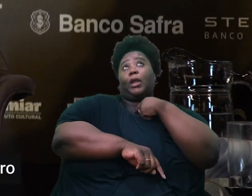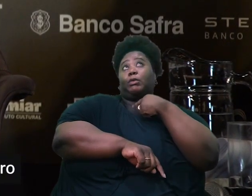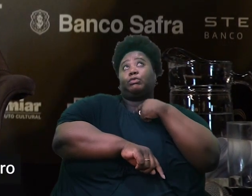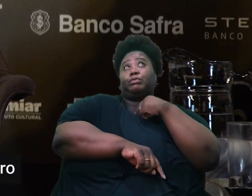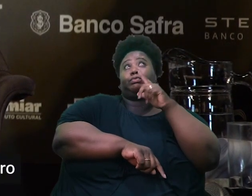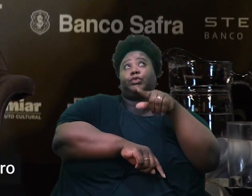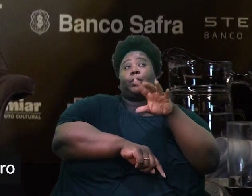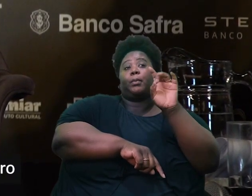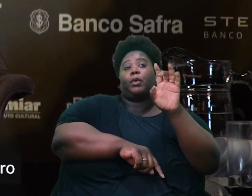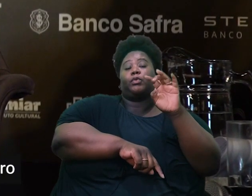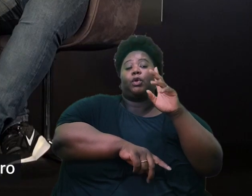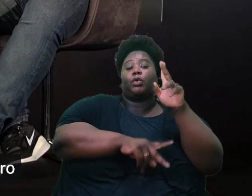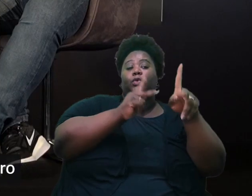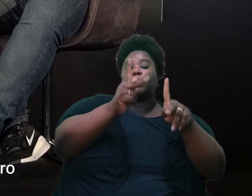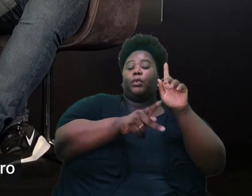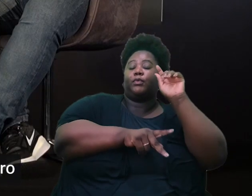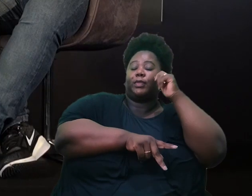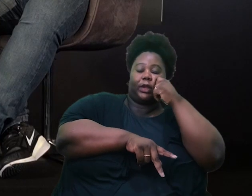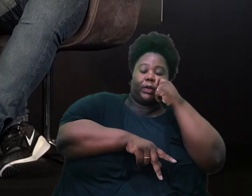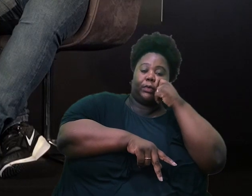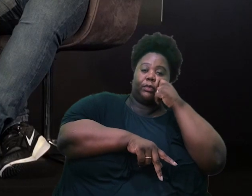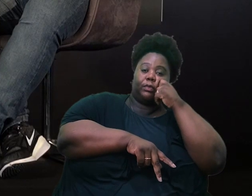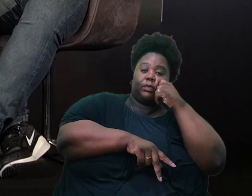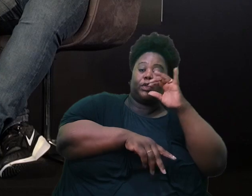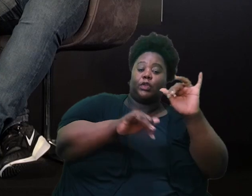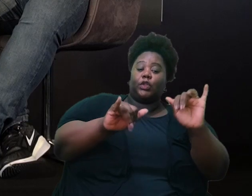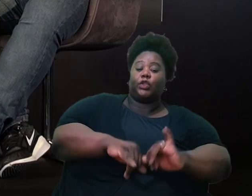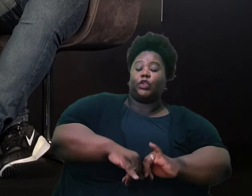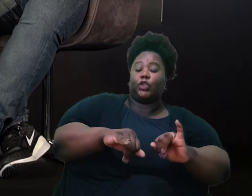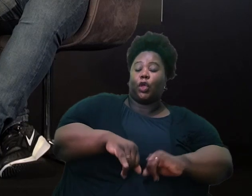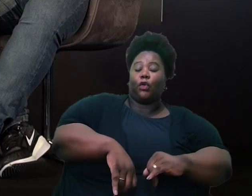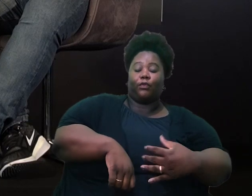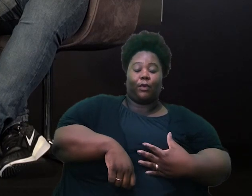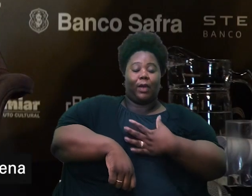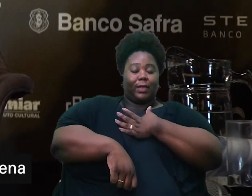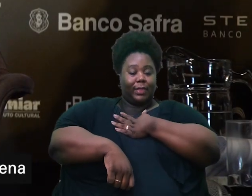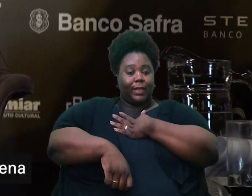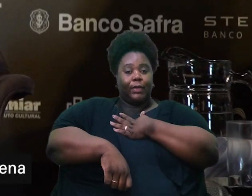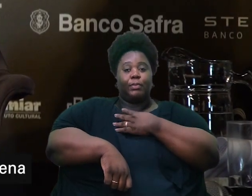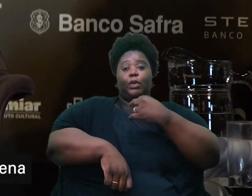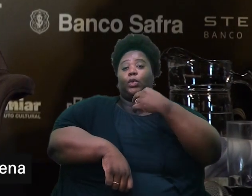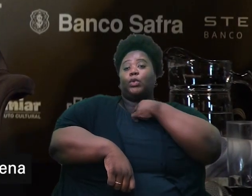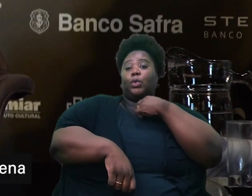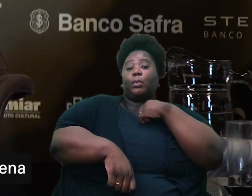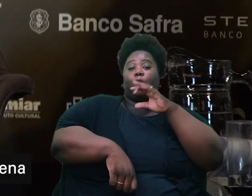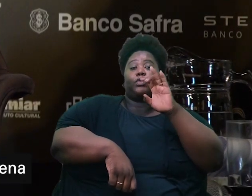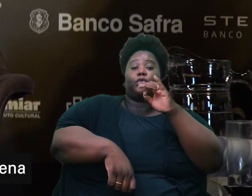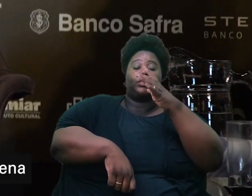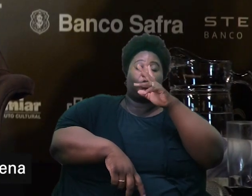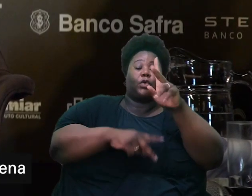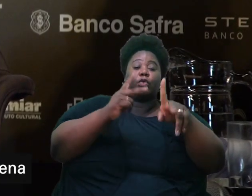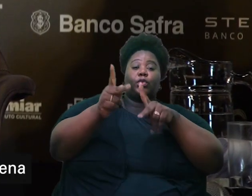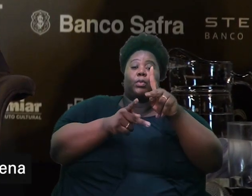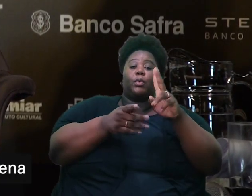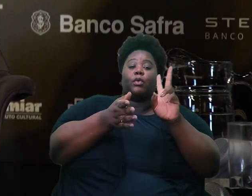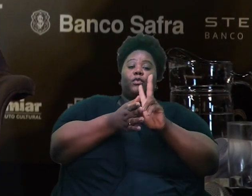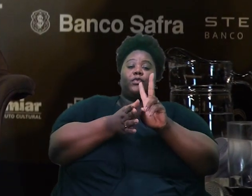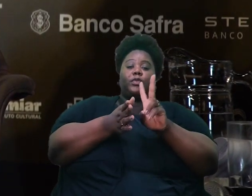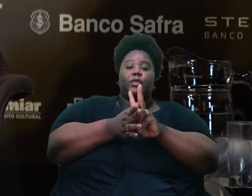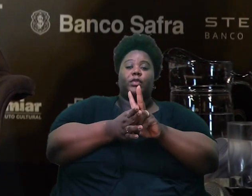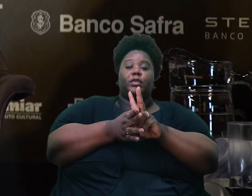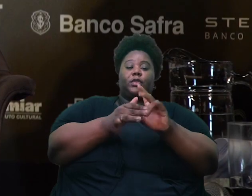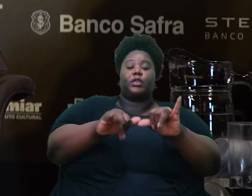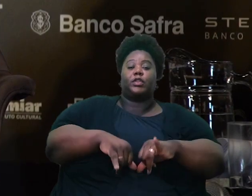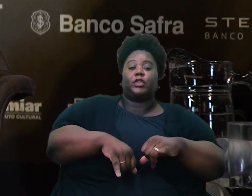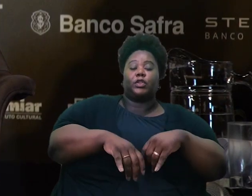ser apenas do povo negro, que sofre o racismo. Não pode ser apenas do povo indígena, que